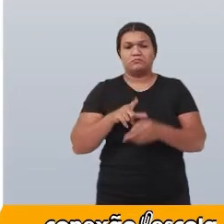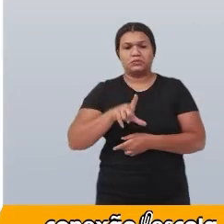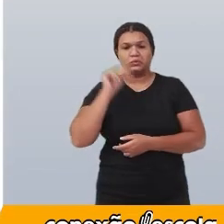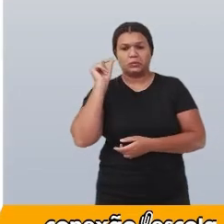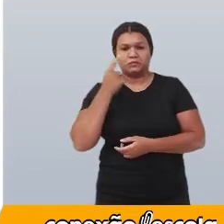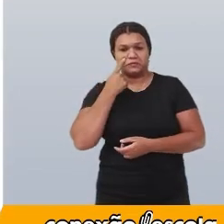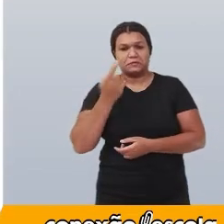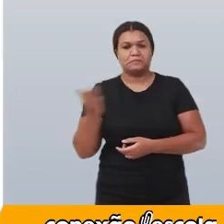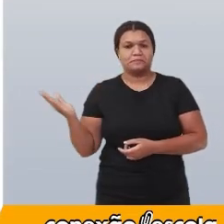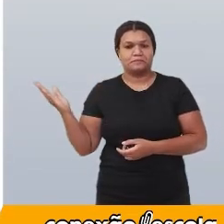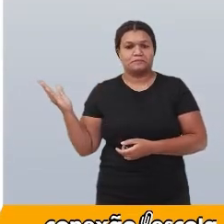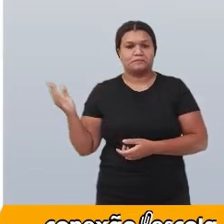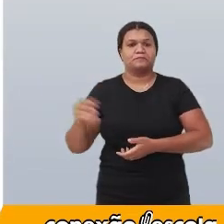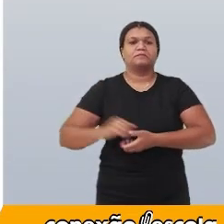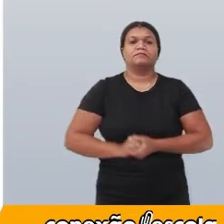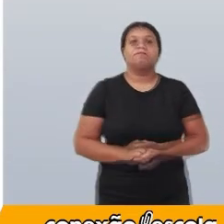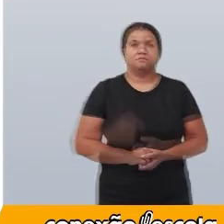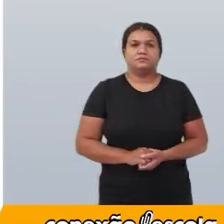só.